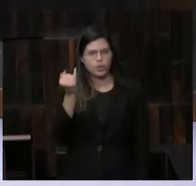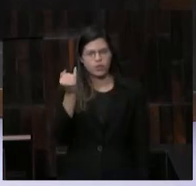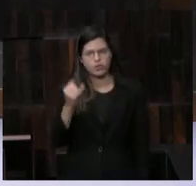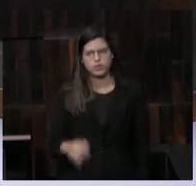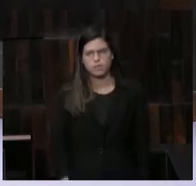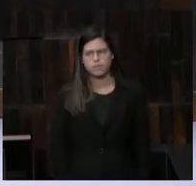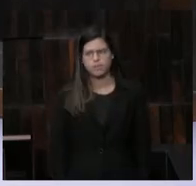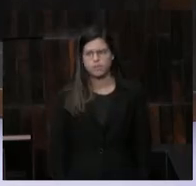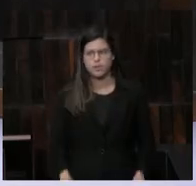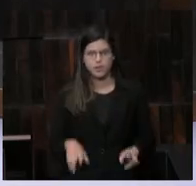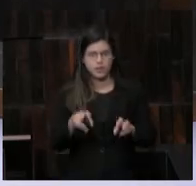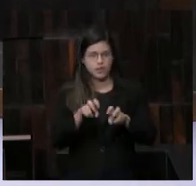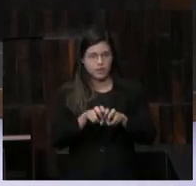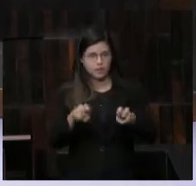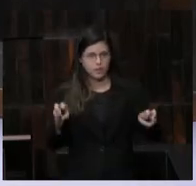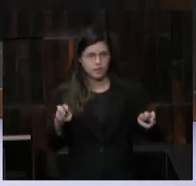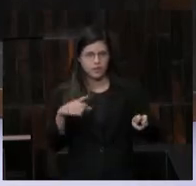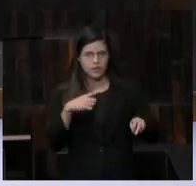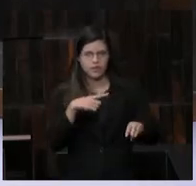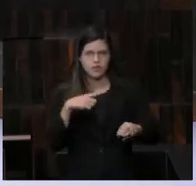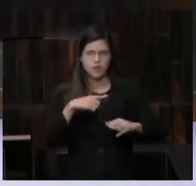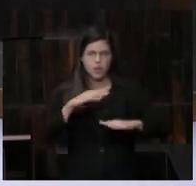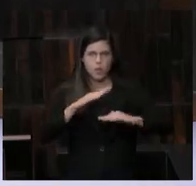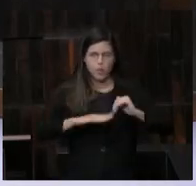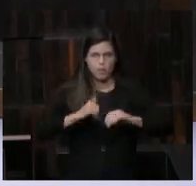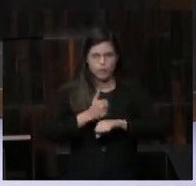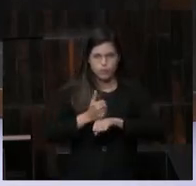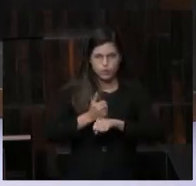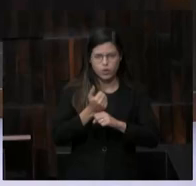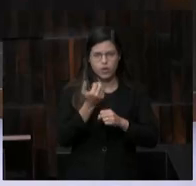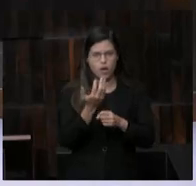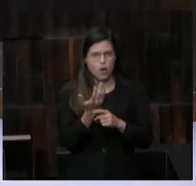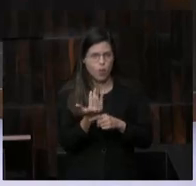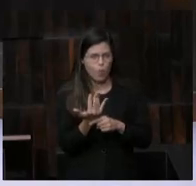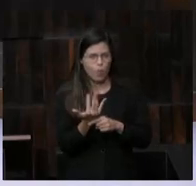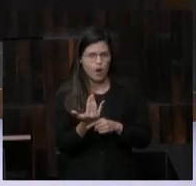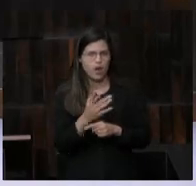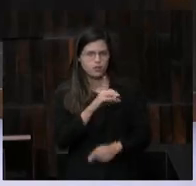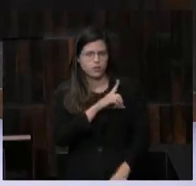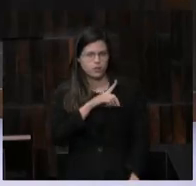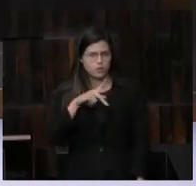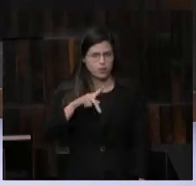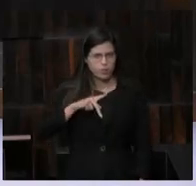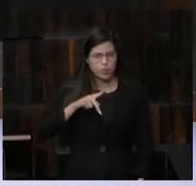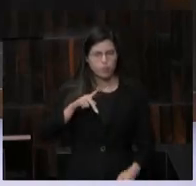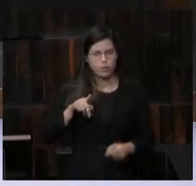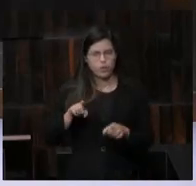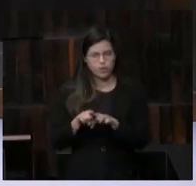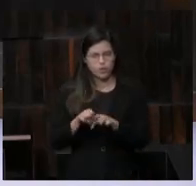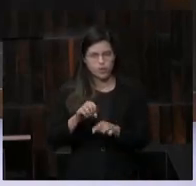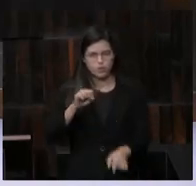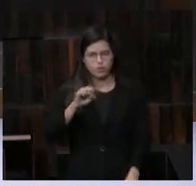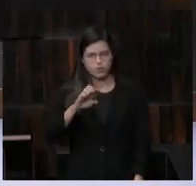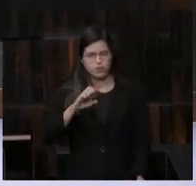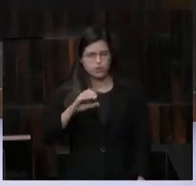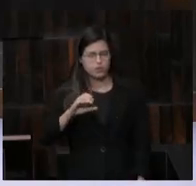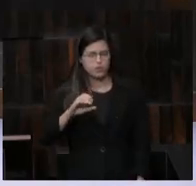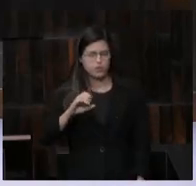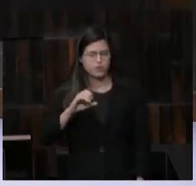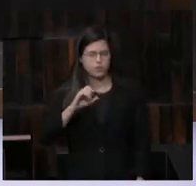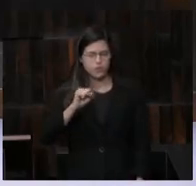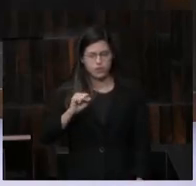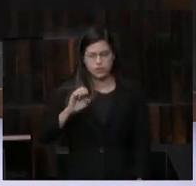Então, aqui à mesa, nós temos profissionais da UERJ, da Defensoria Pública e do SESC, mas que